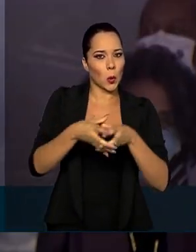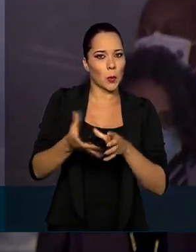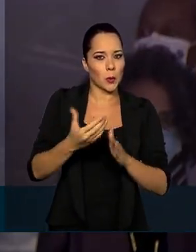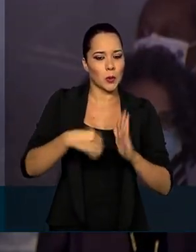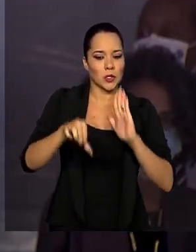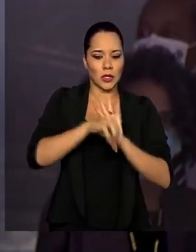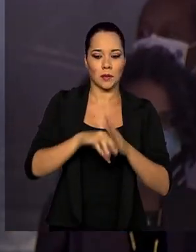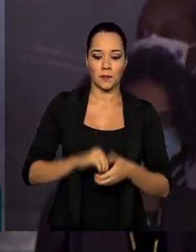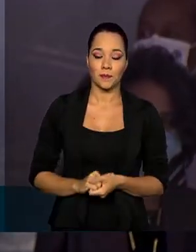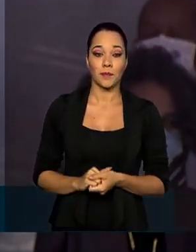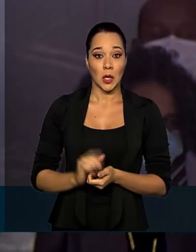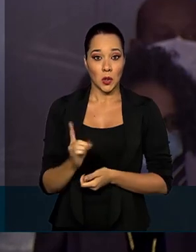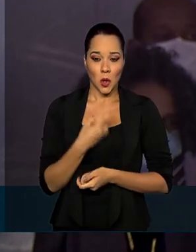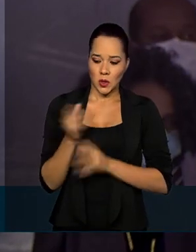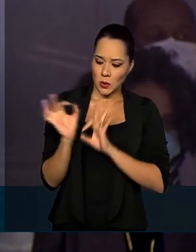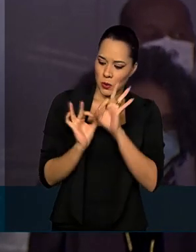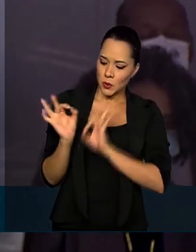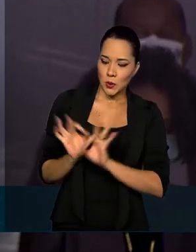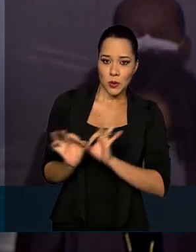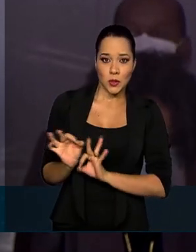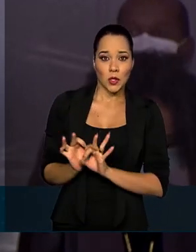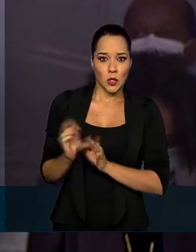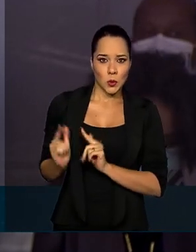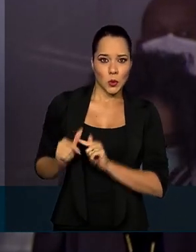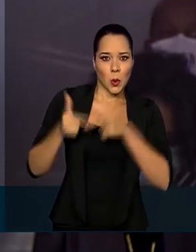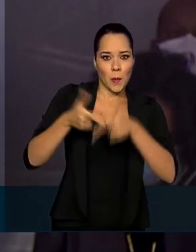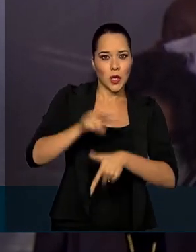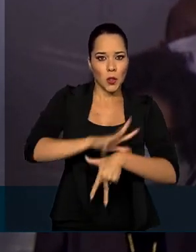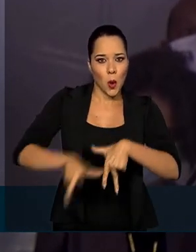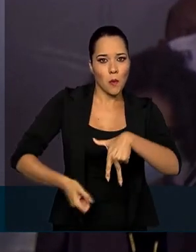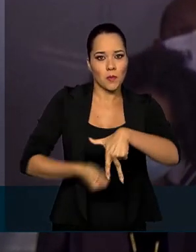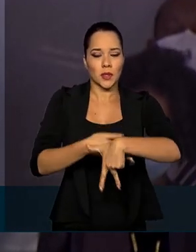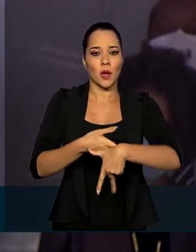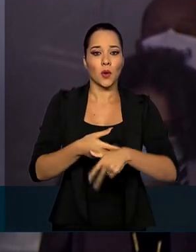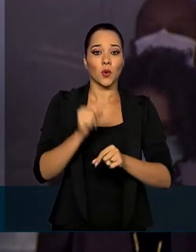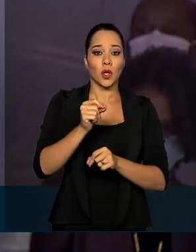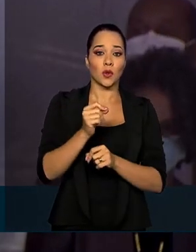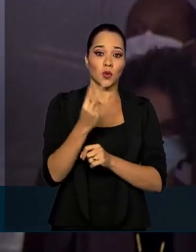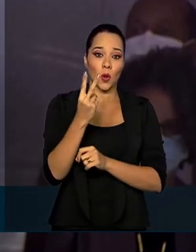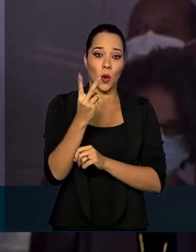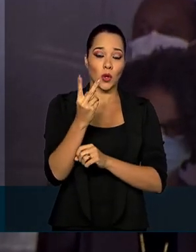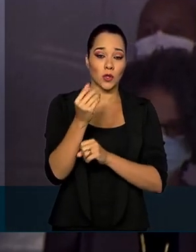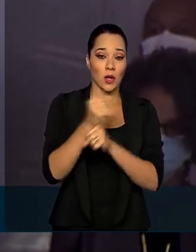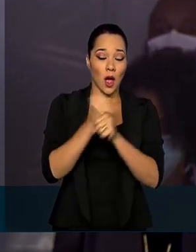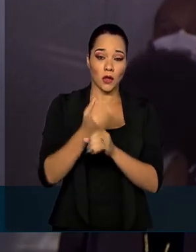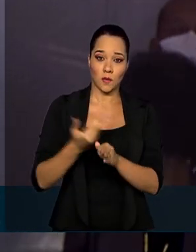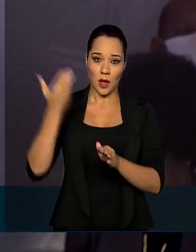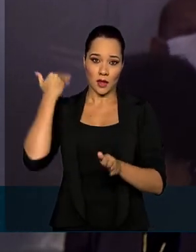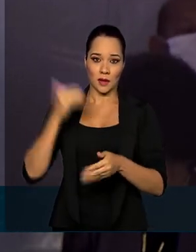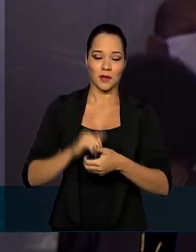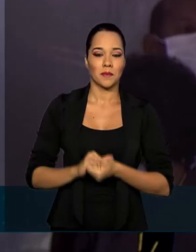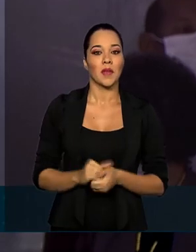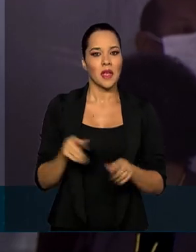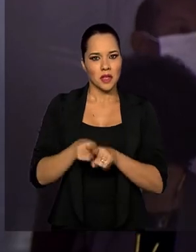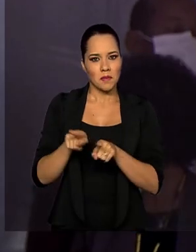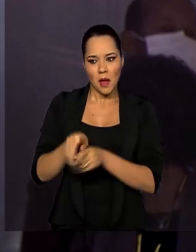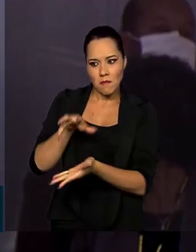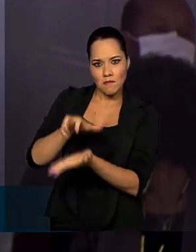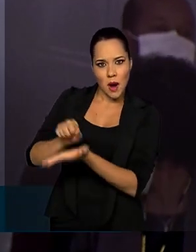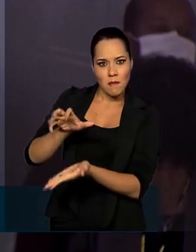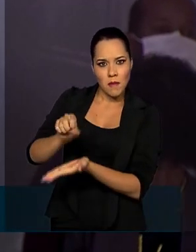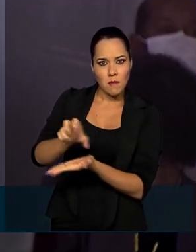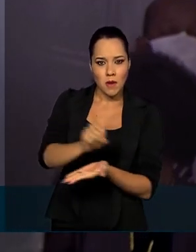Realizamos mais operações de combate à corrupção do que nos dois últimos anos. Bem como apreendemos